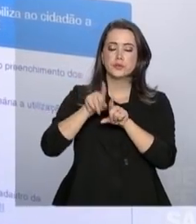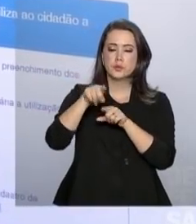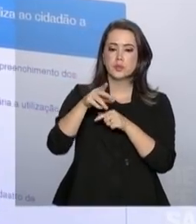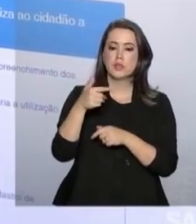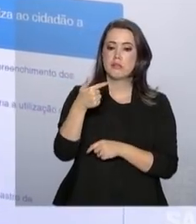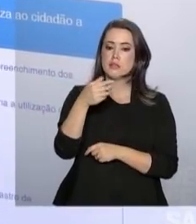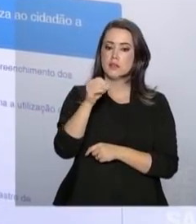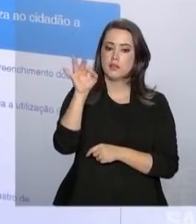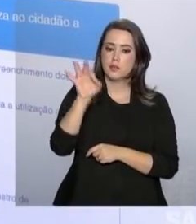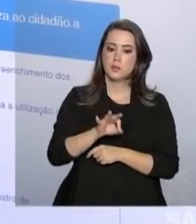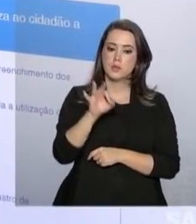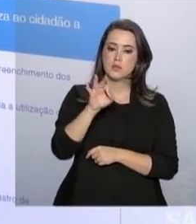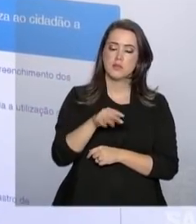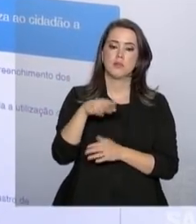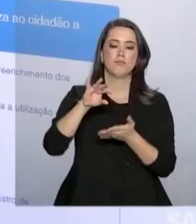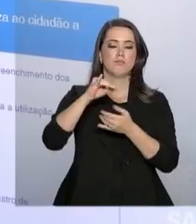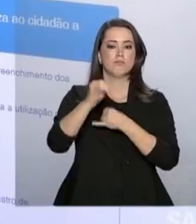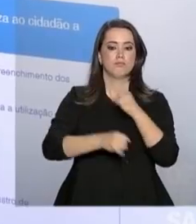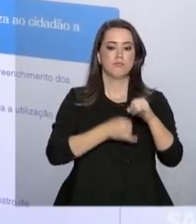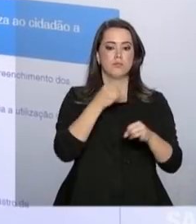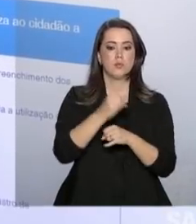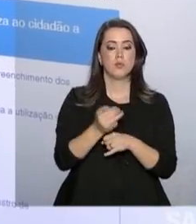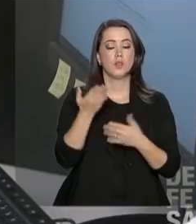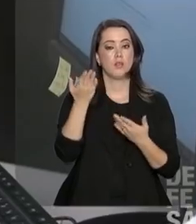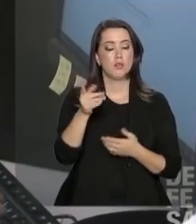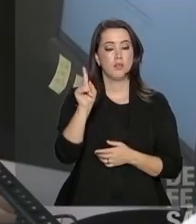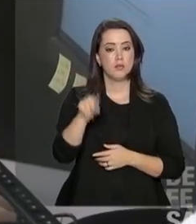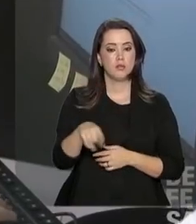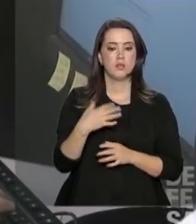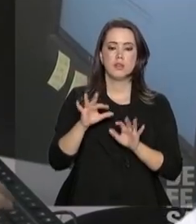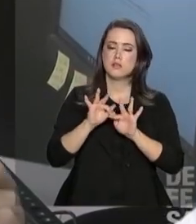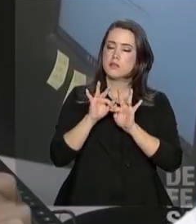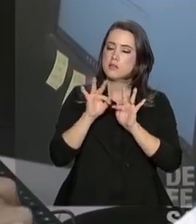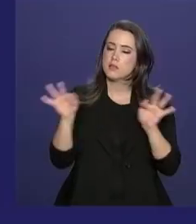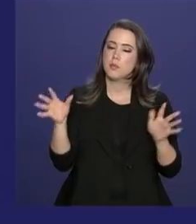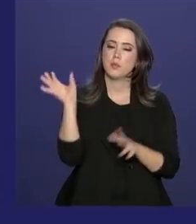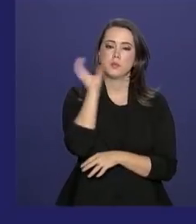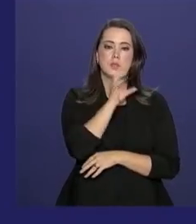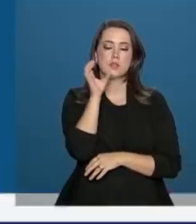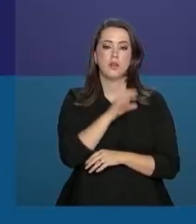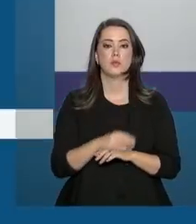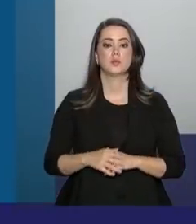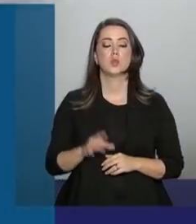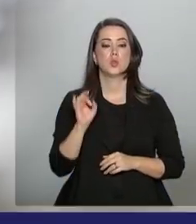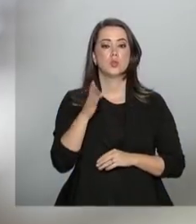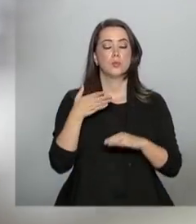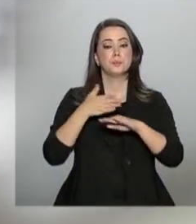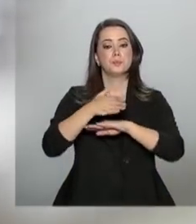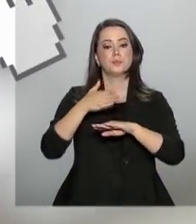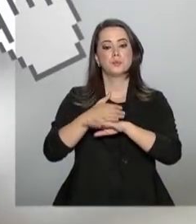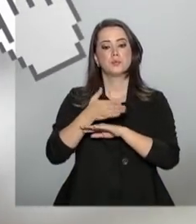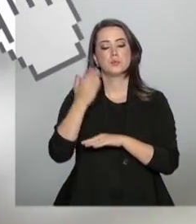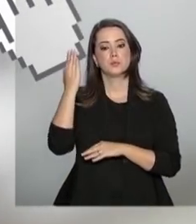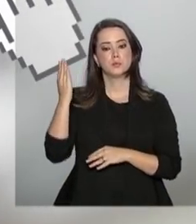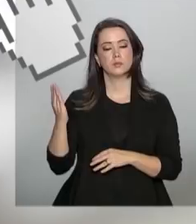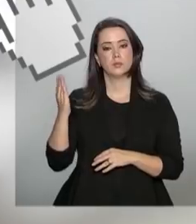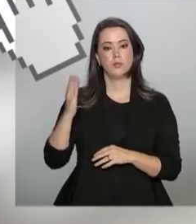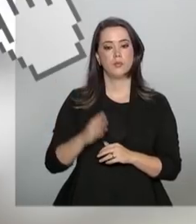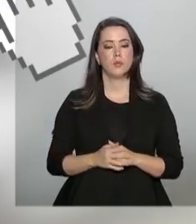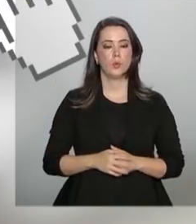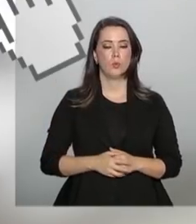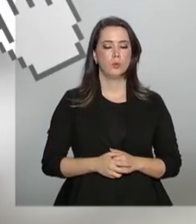sejam online o alistamento pela internet é simples e rápido é só acessar o site